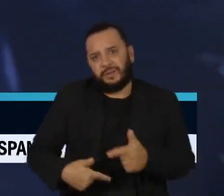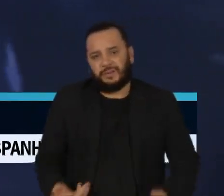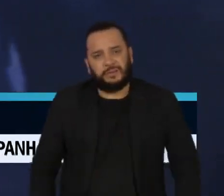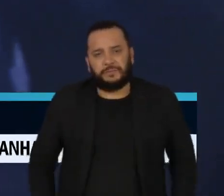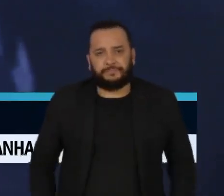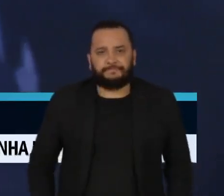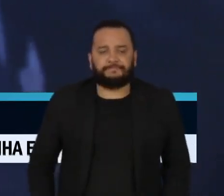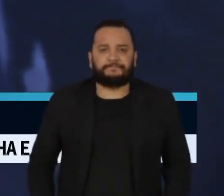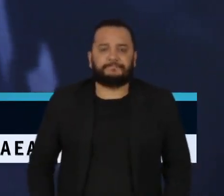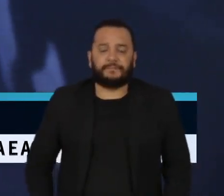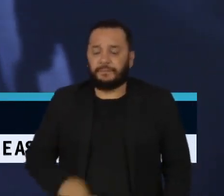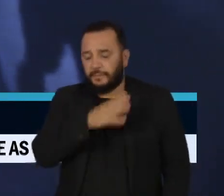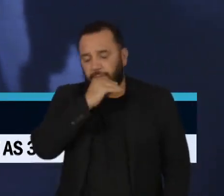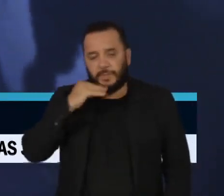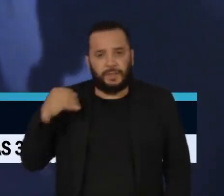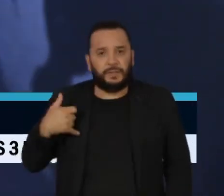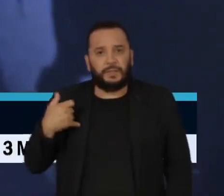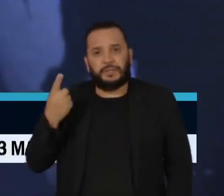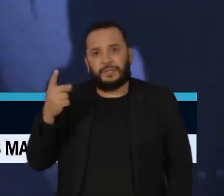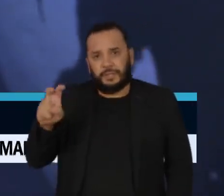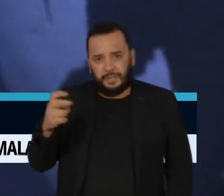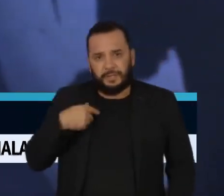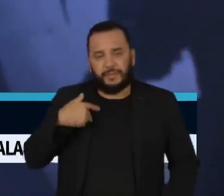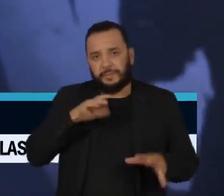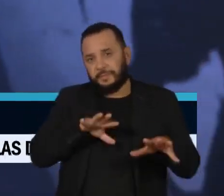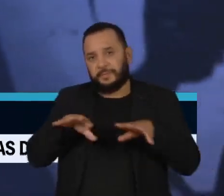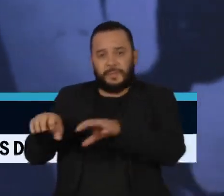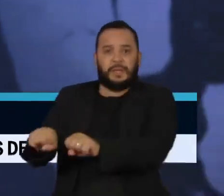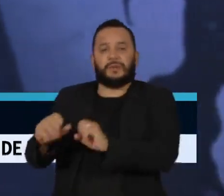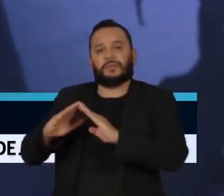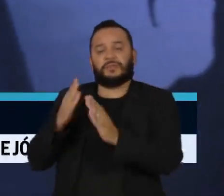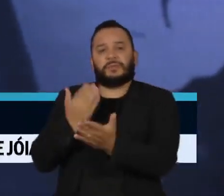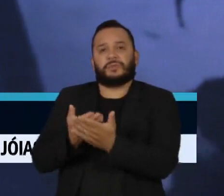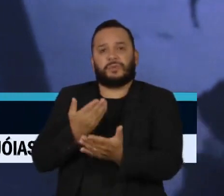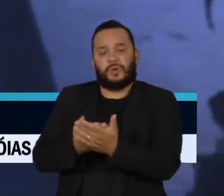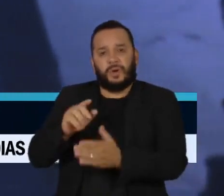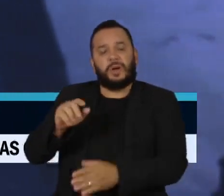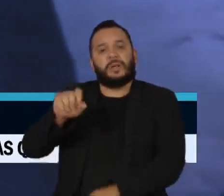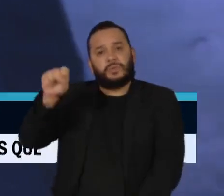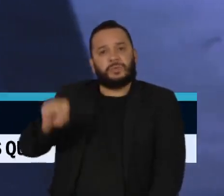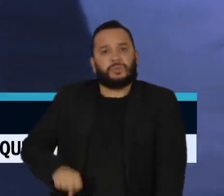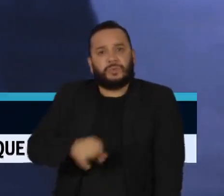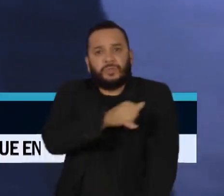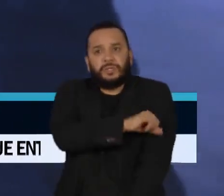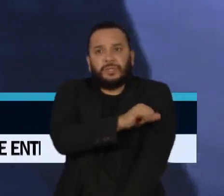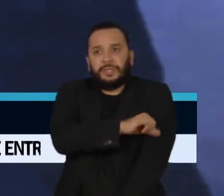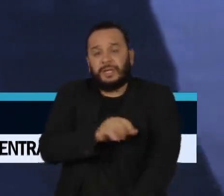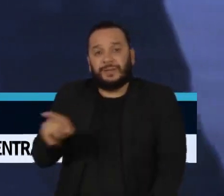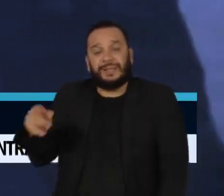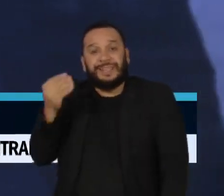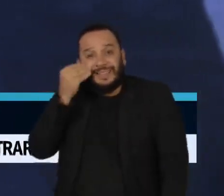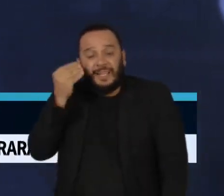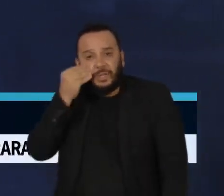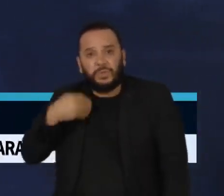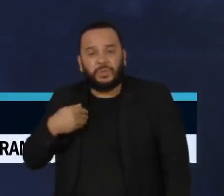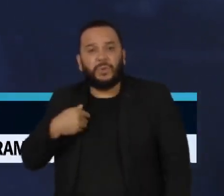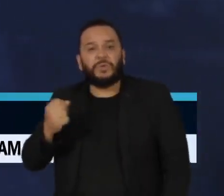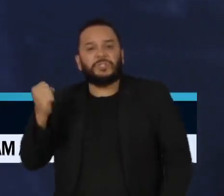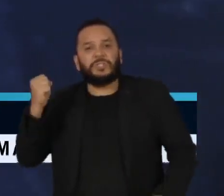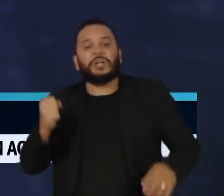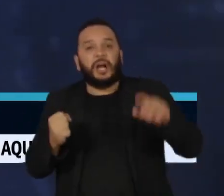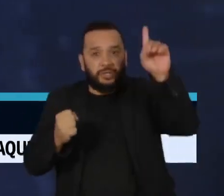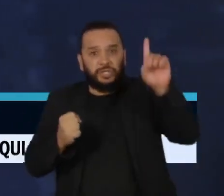Um adolescente de 15 anos foi apreendido hoje numa escola na Gávea, zona sul do Rio de Janeiro, depois de tentar esfaquear a